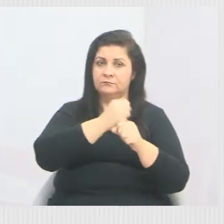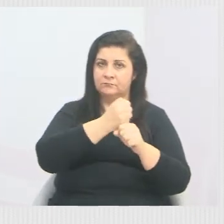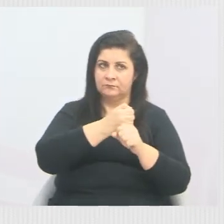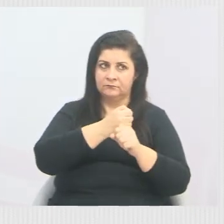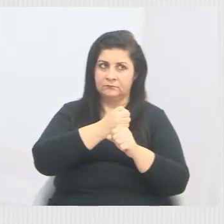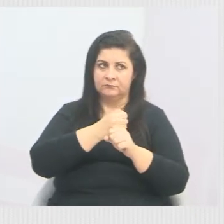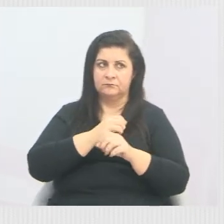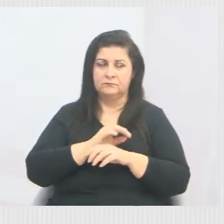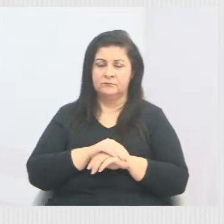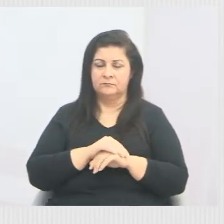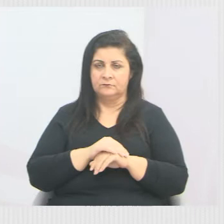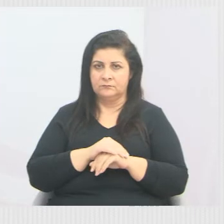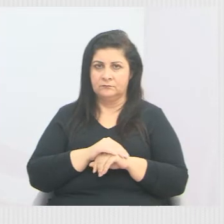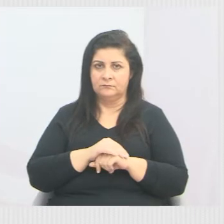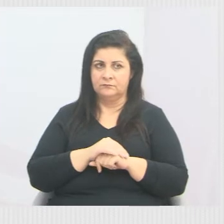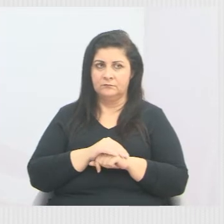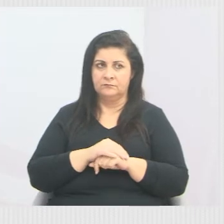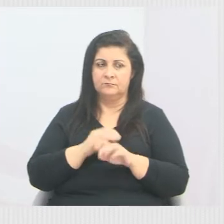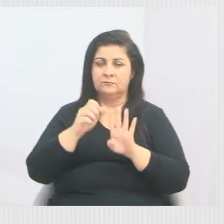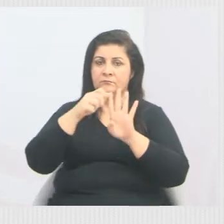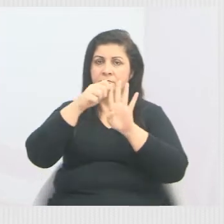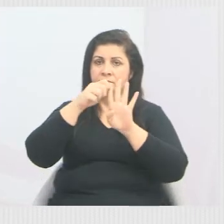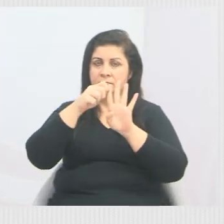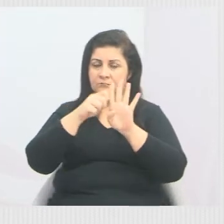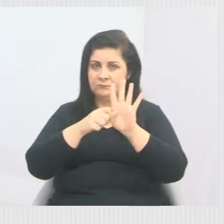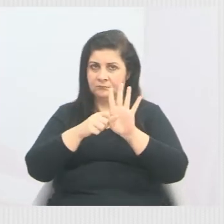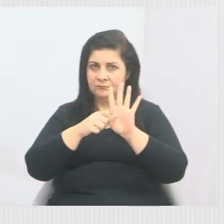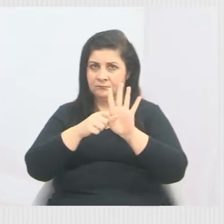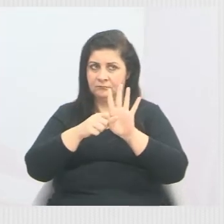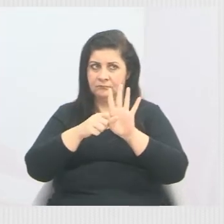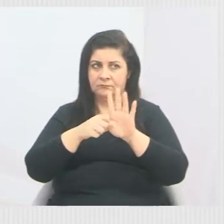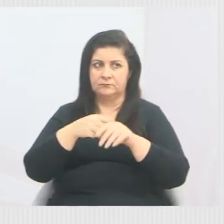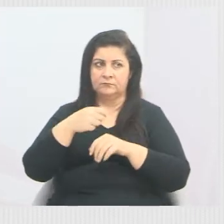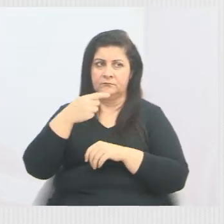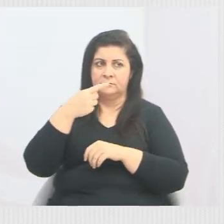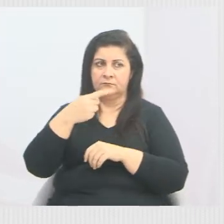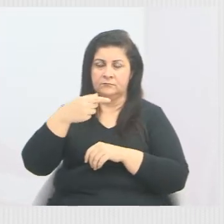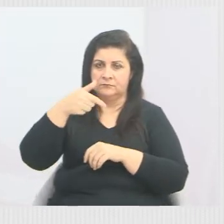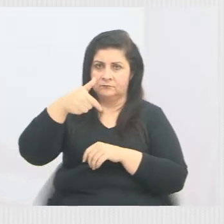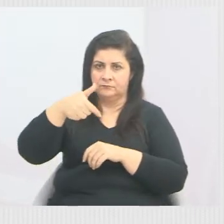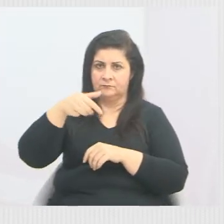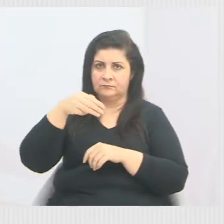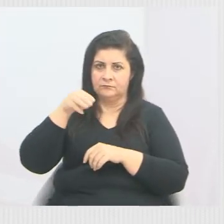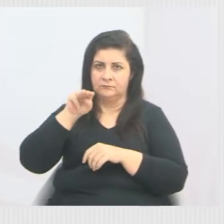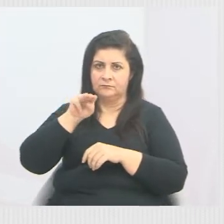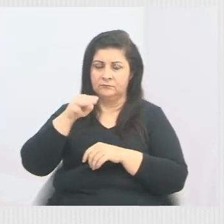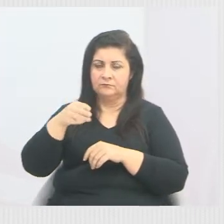272.425.000 é a meta orçamentária anual para gastos, e liquidado